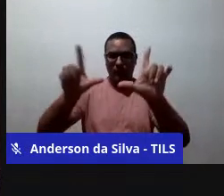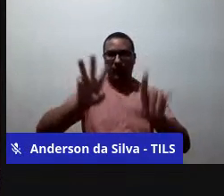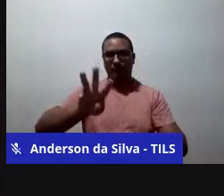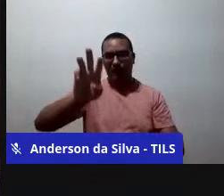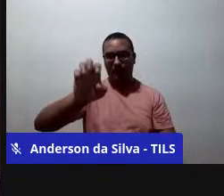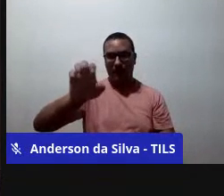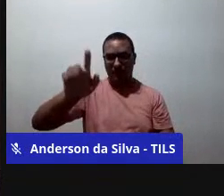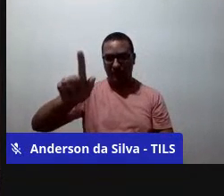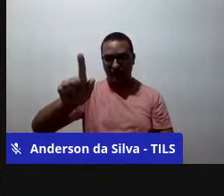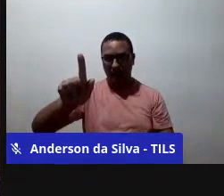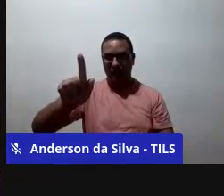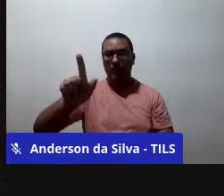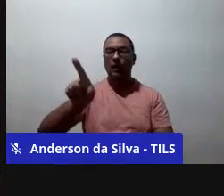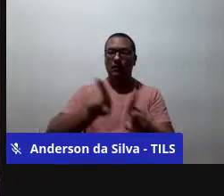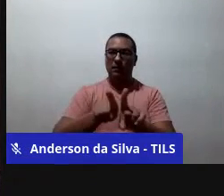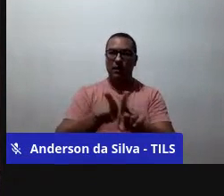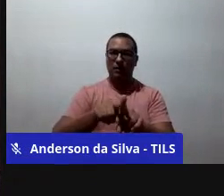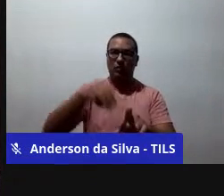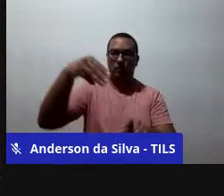do Marcelo,